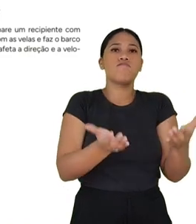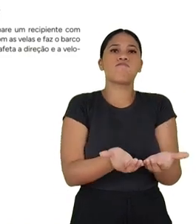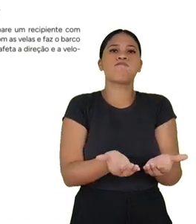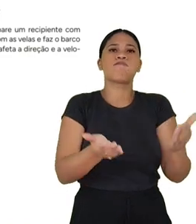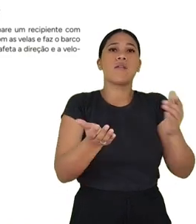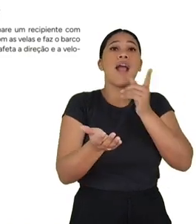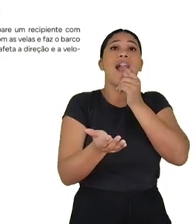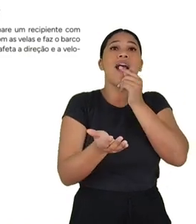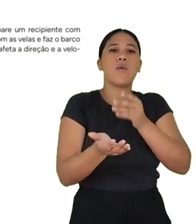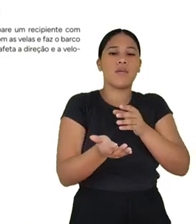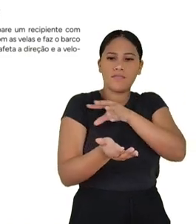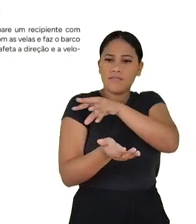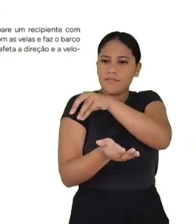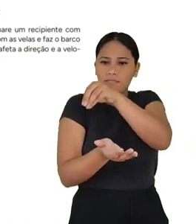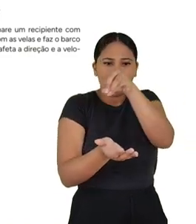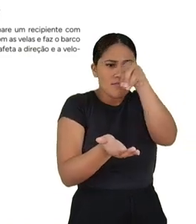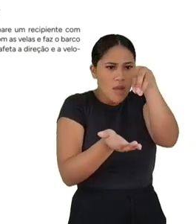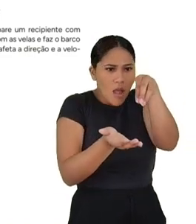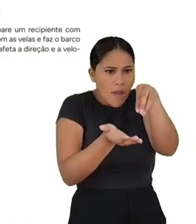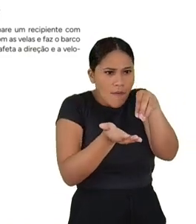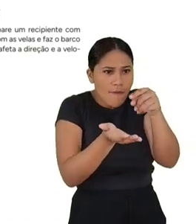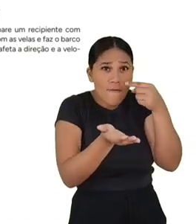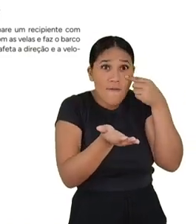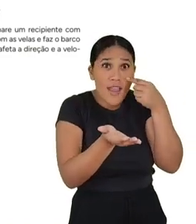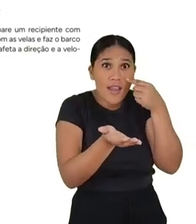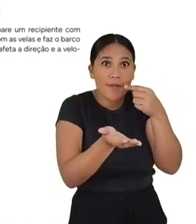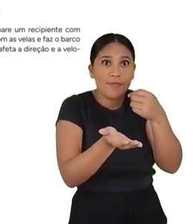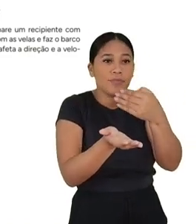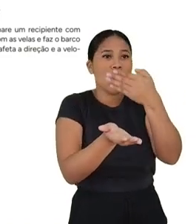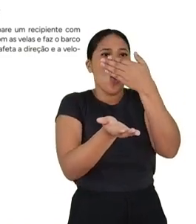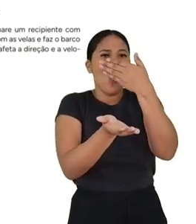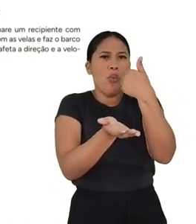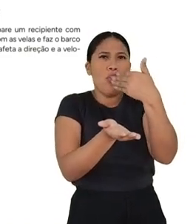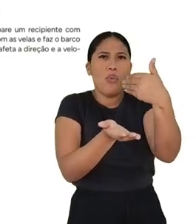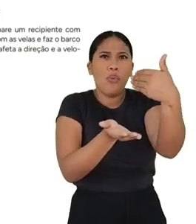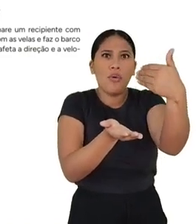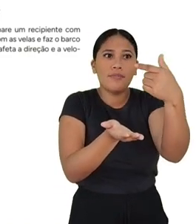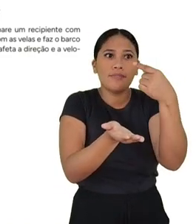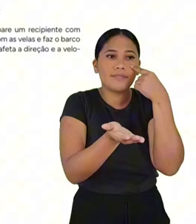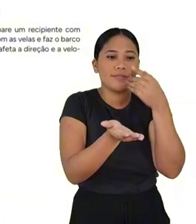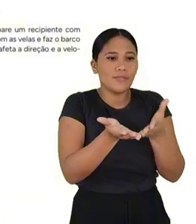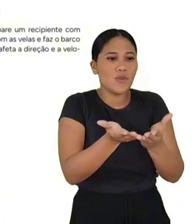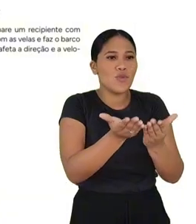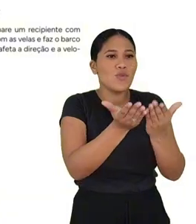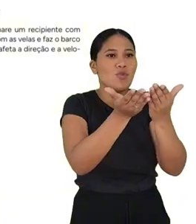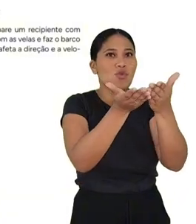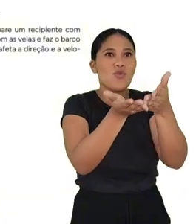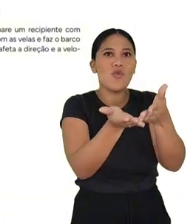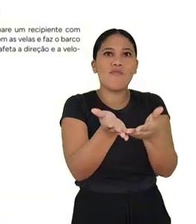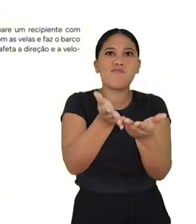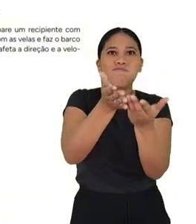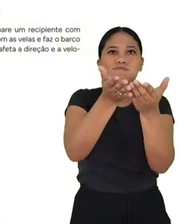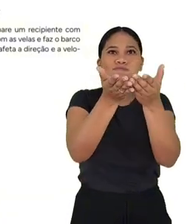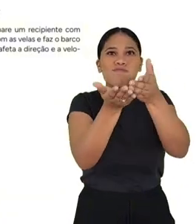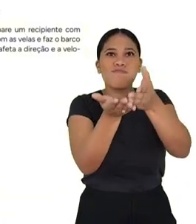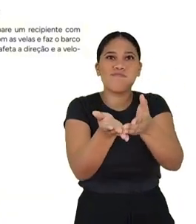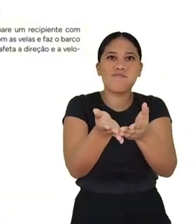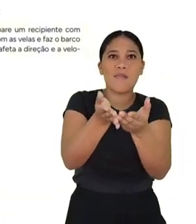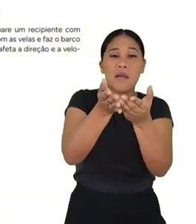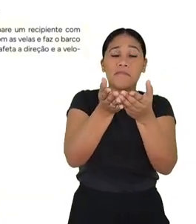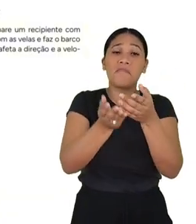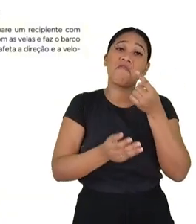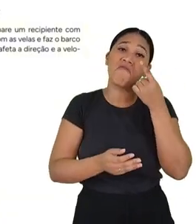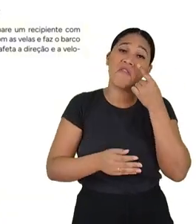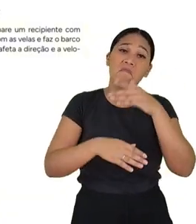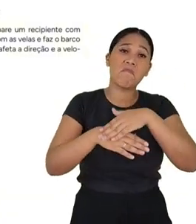água e teste a sua criação. Observe como o vento interage com as velas e faz o barco se mover. Experimente